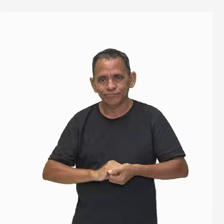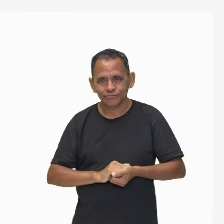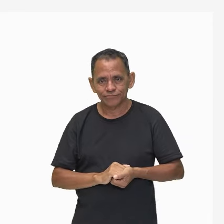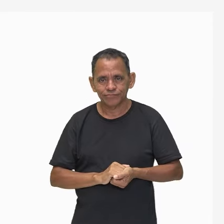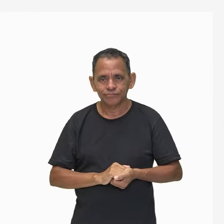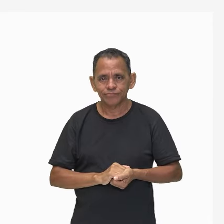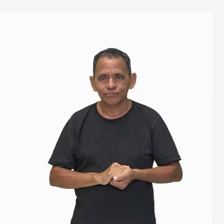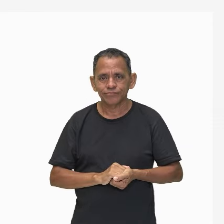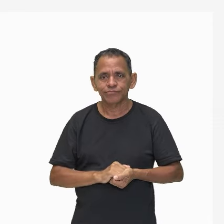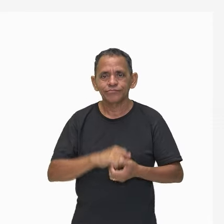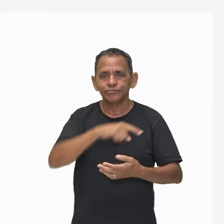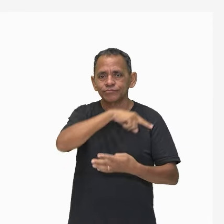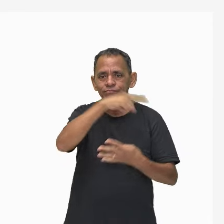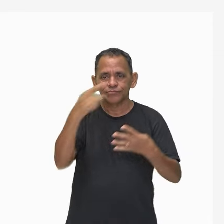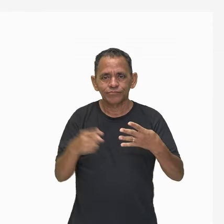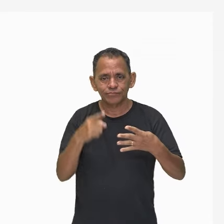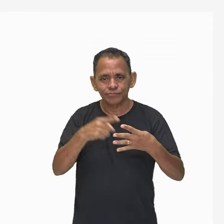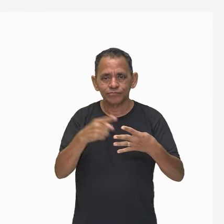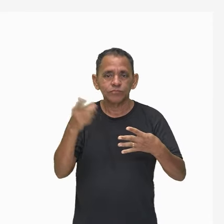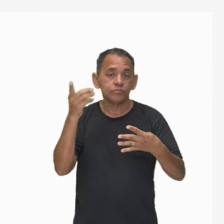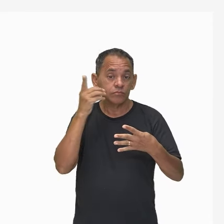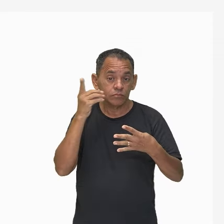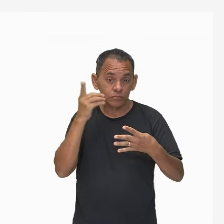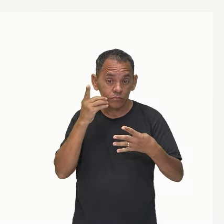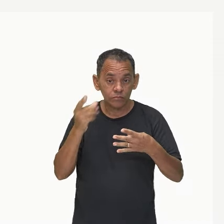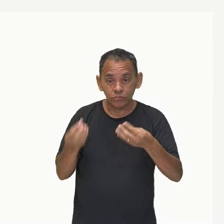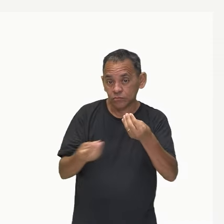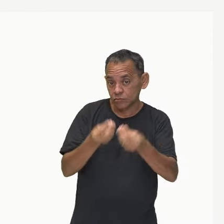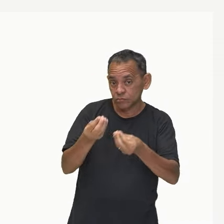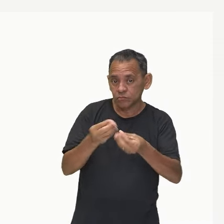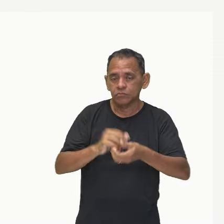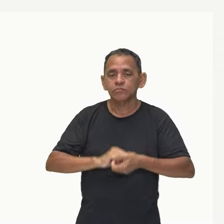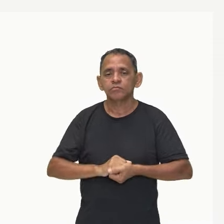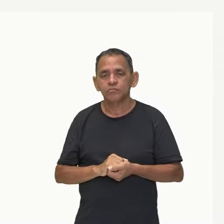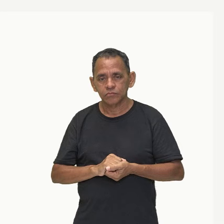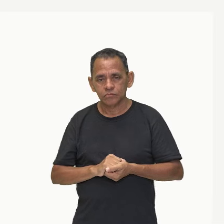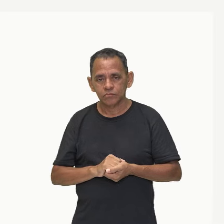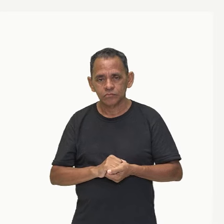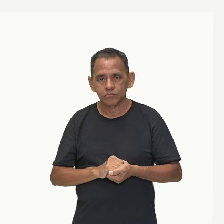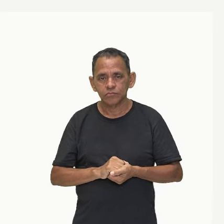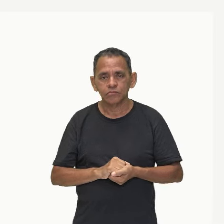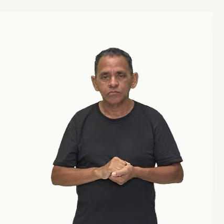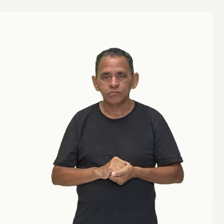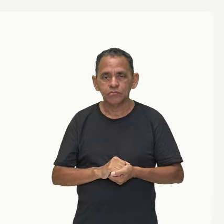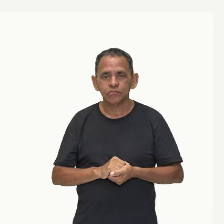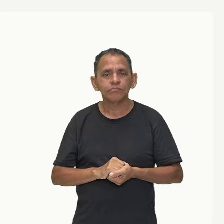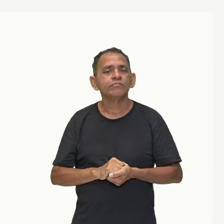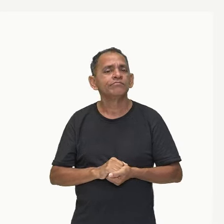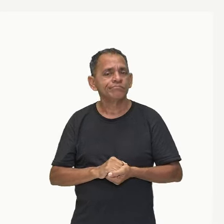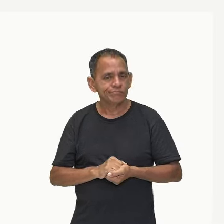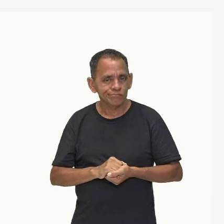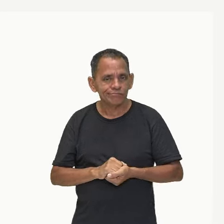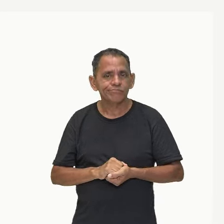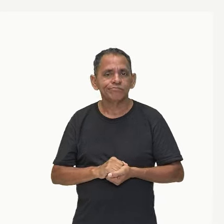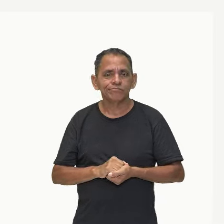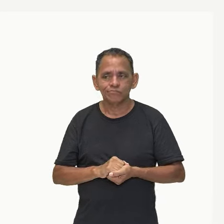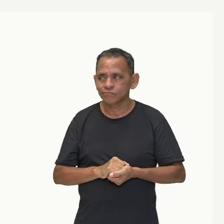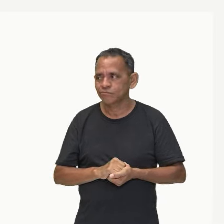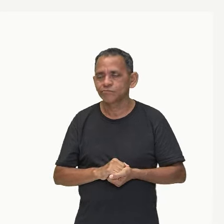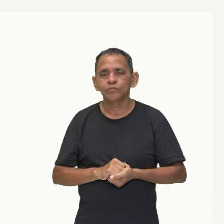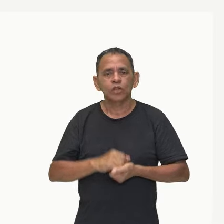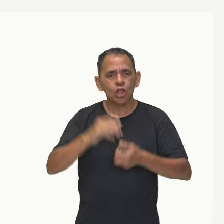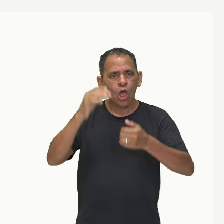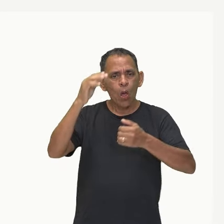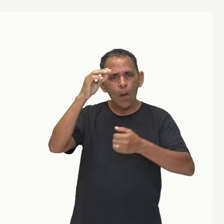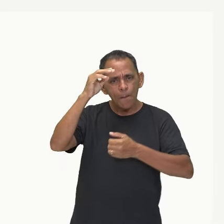então pelo conhecimento empírico, também conhecido como senso comum, não é? Por que